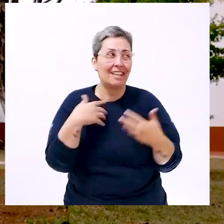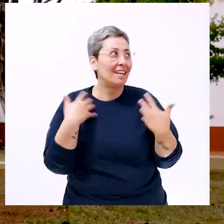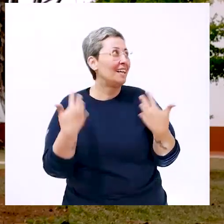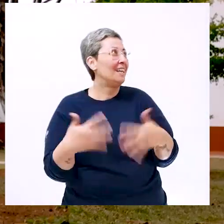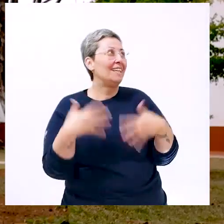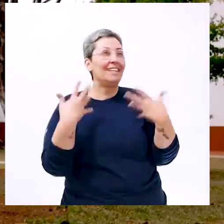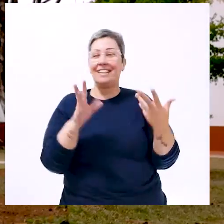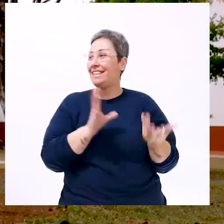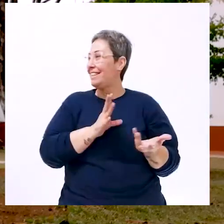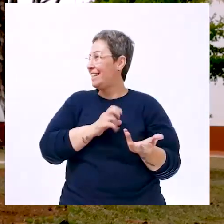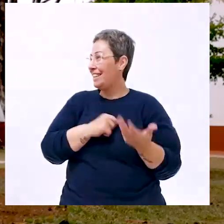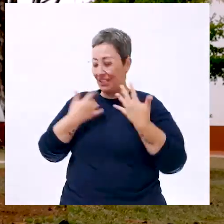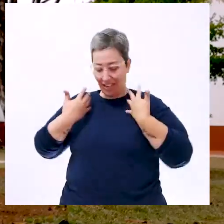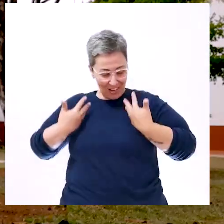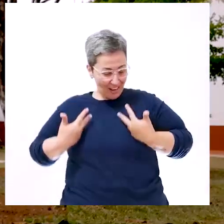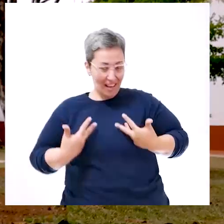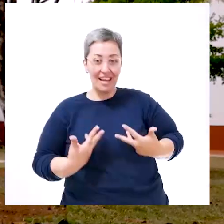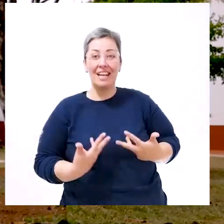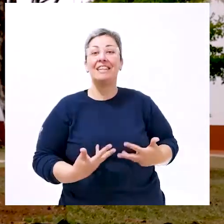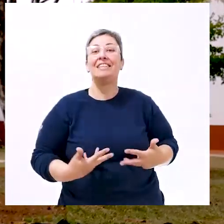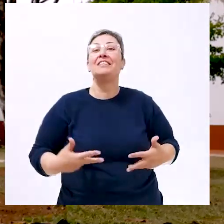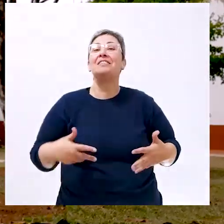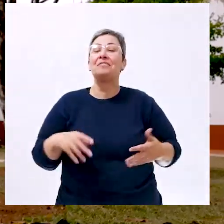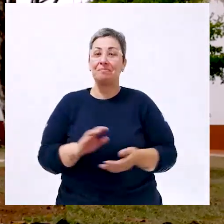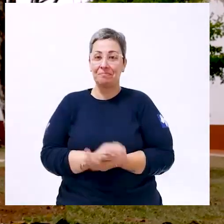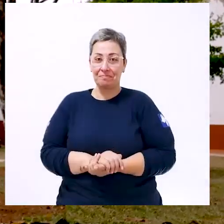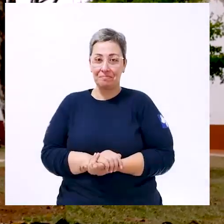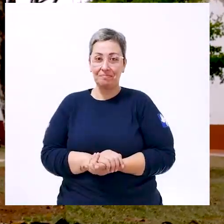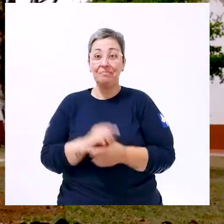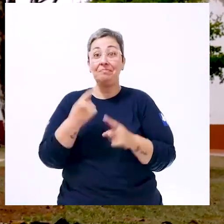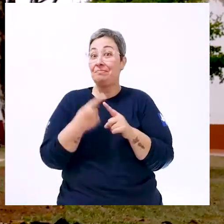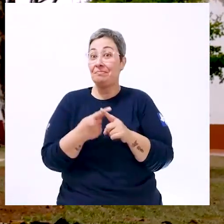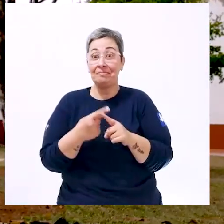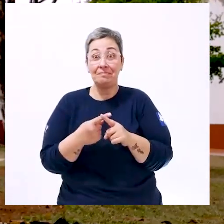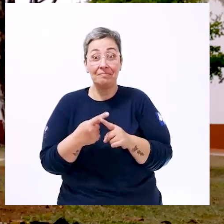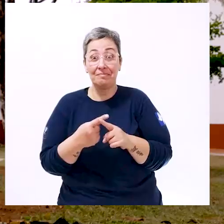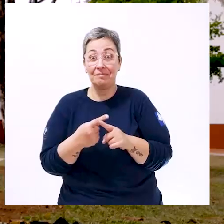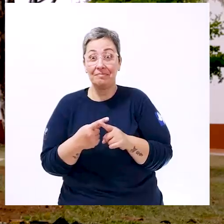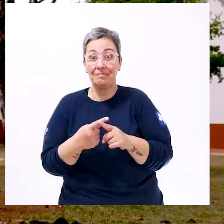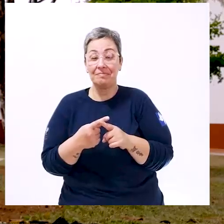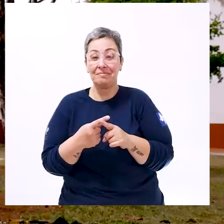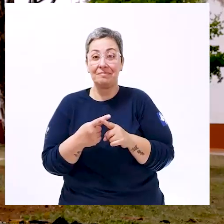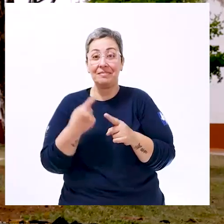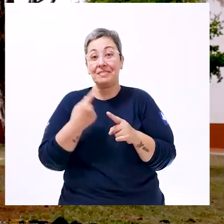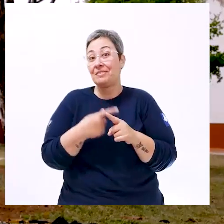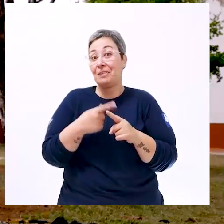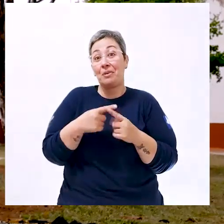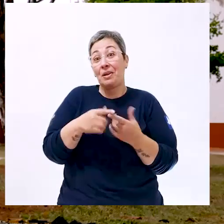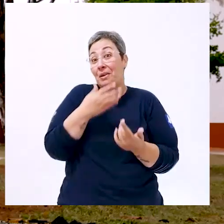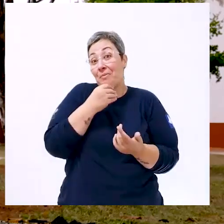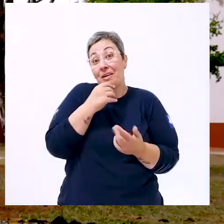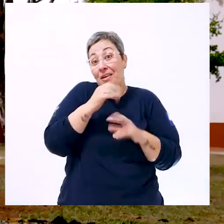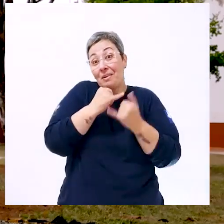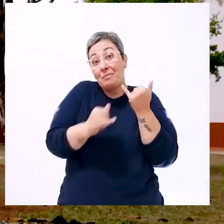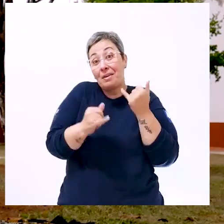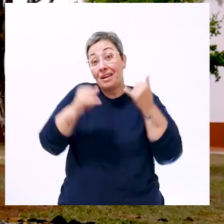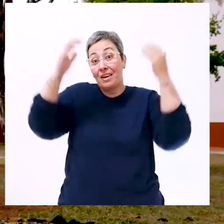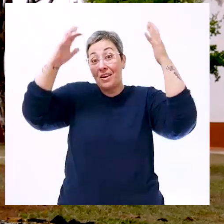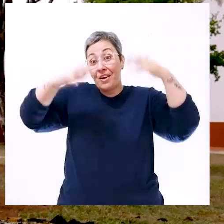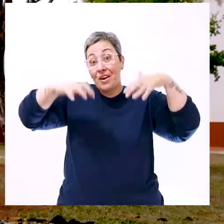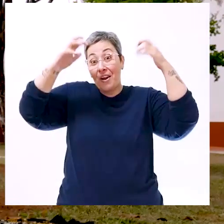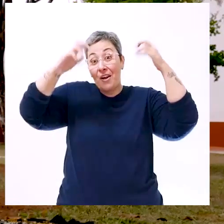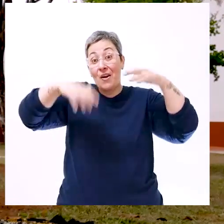alagado, banhado, lavado, molhado, ensopado. Por quê? Porque